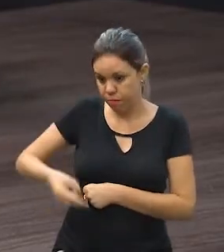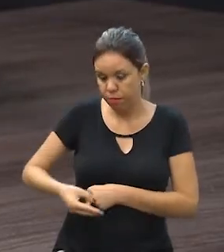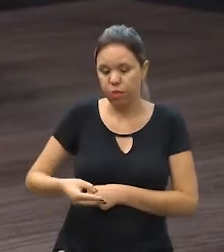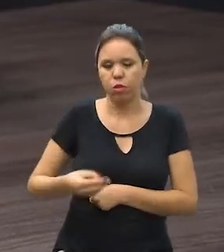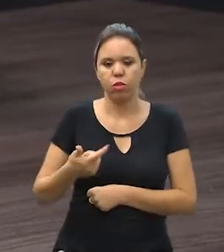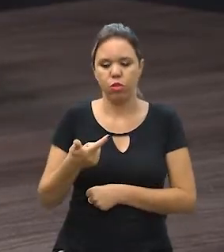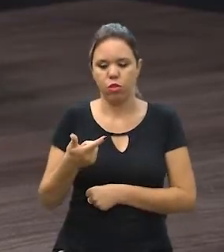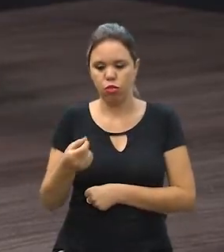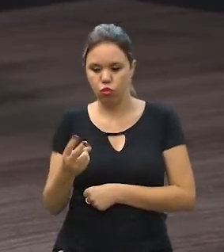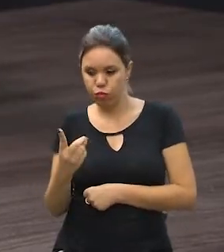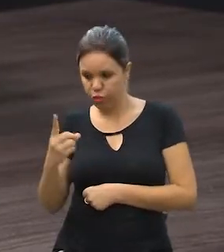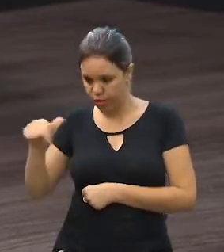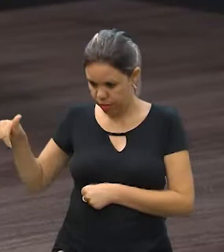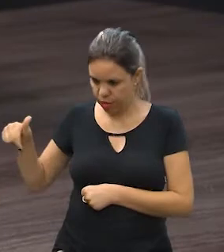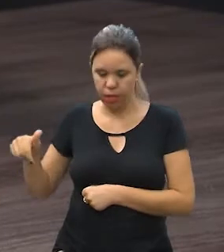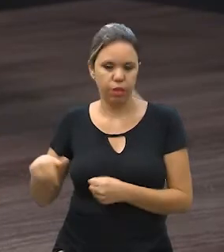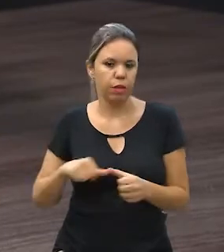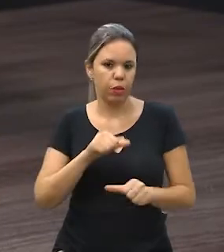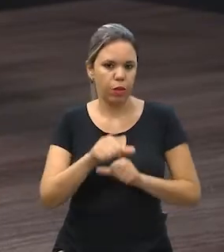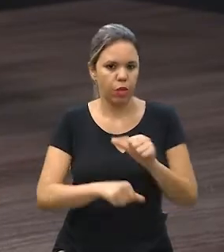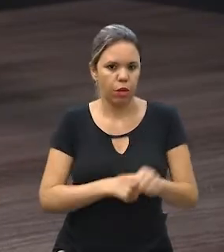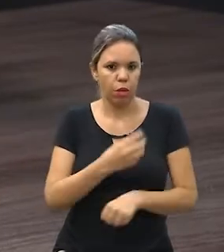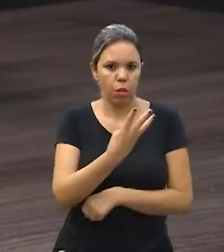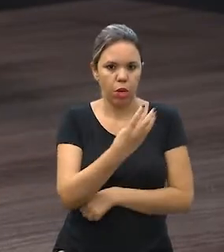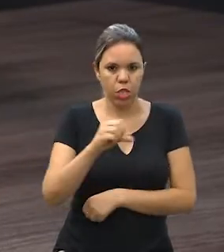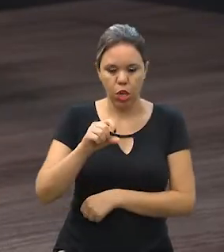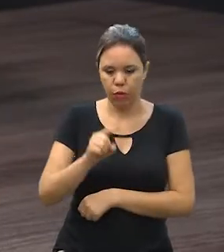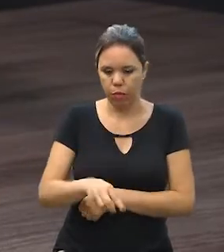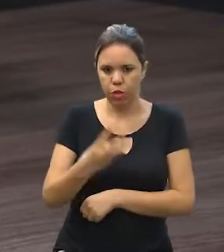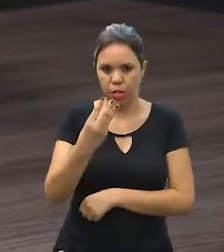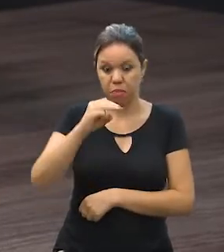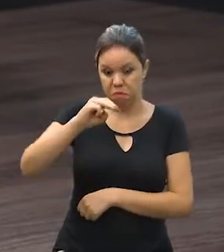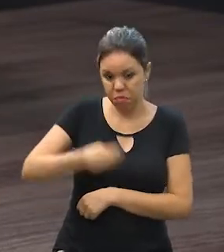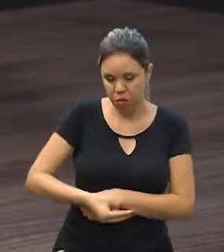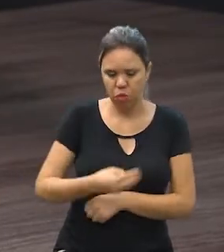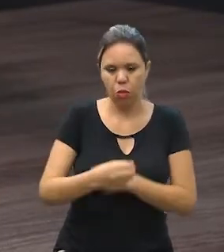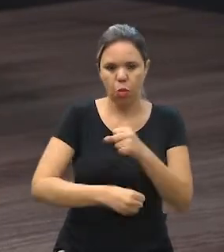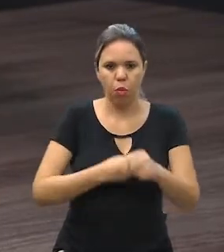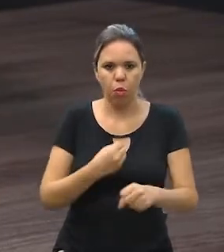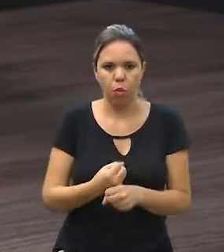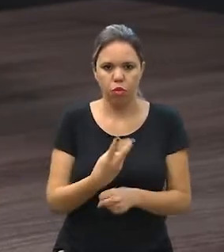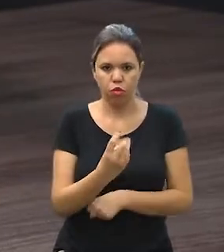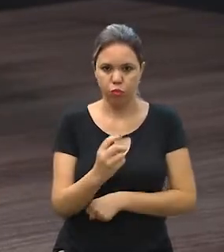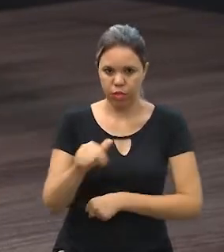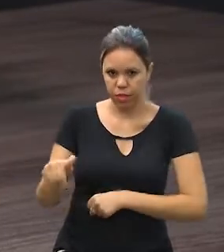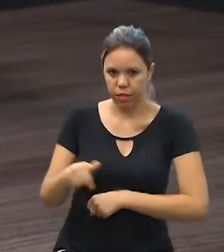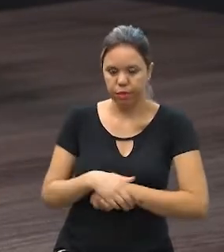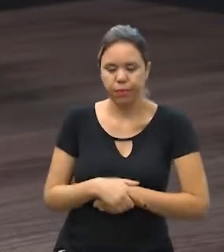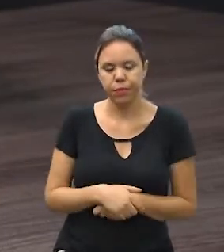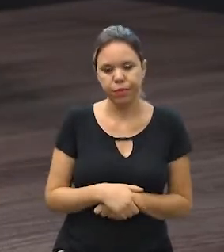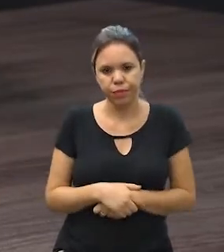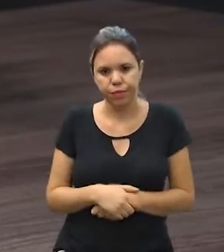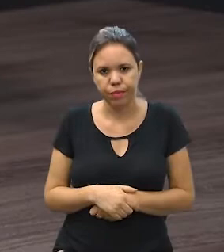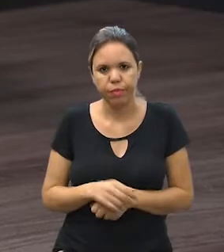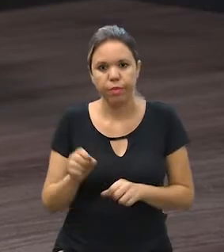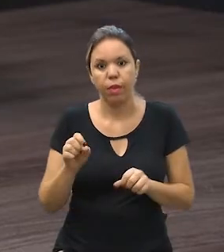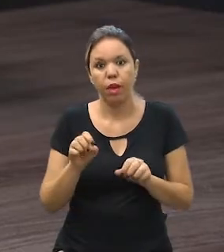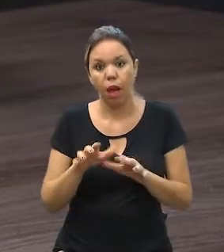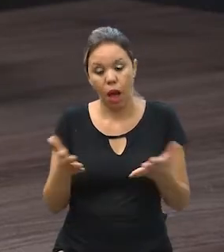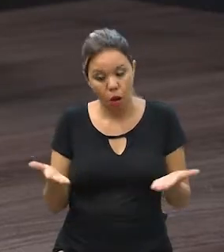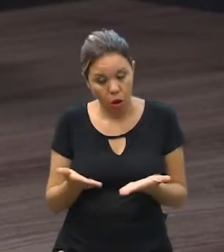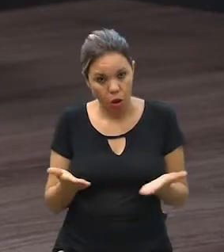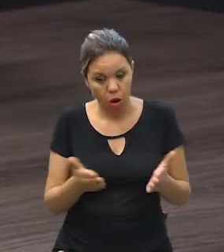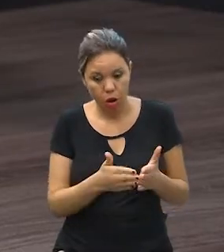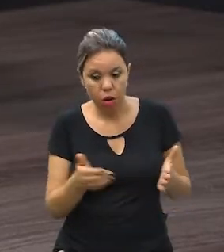em 2007 para 49,3 milhões em 2017. E neste cenário,